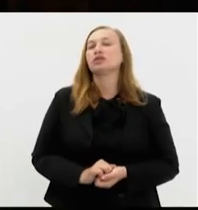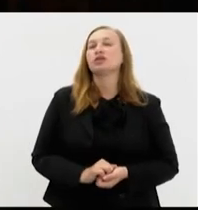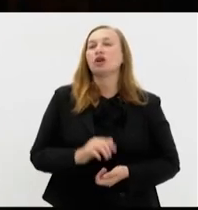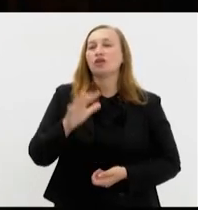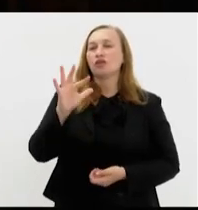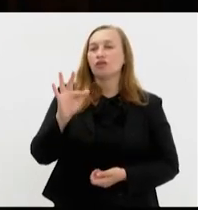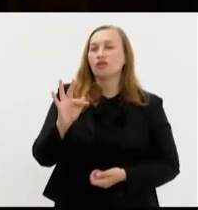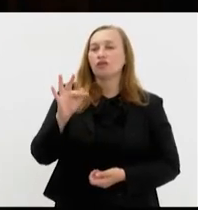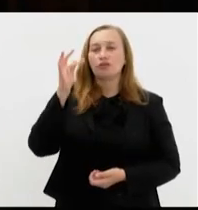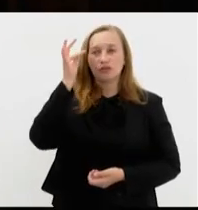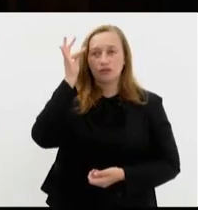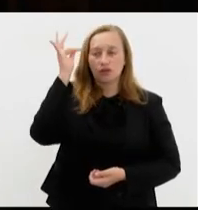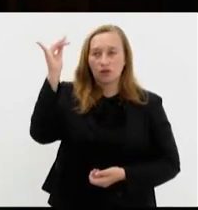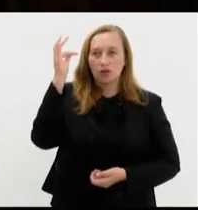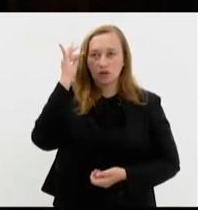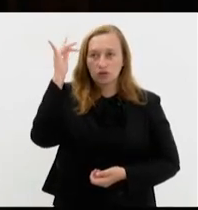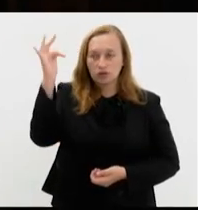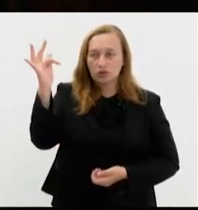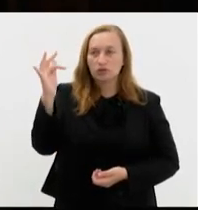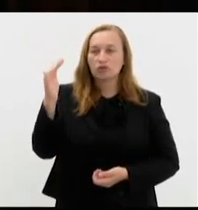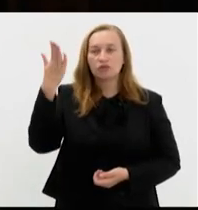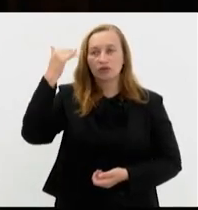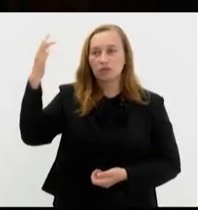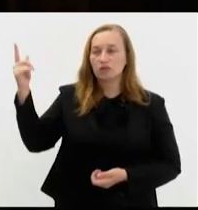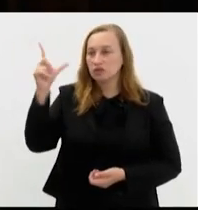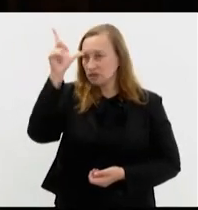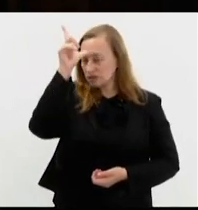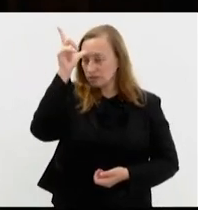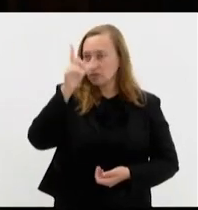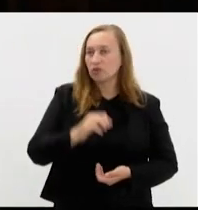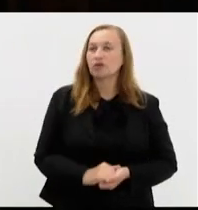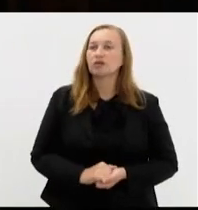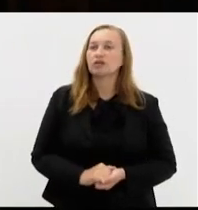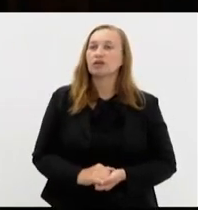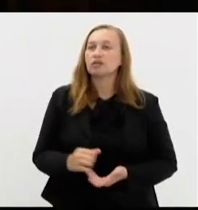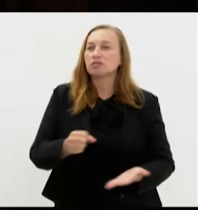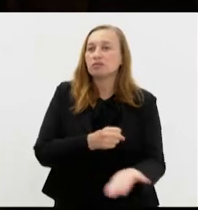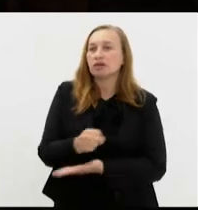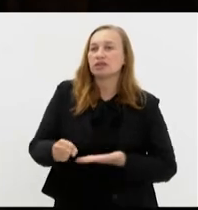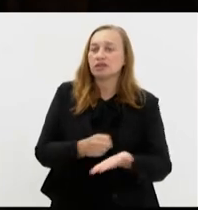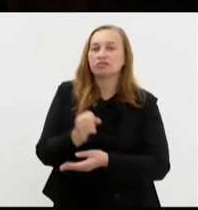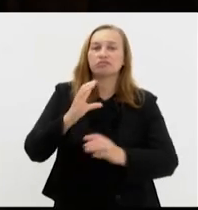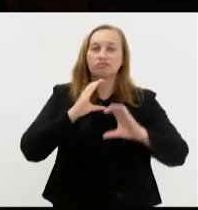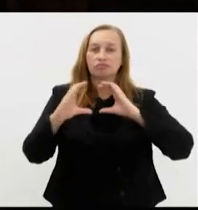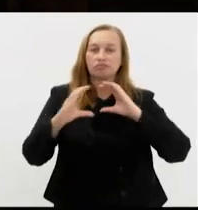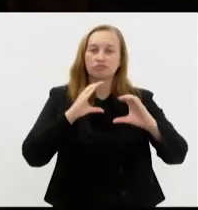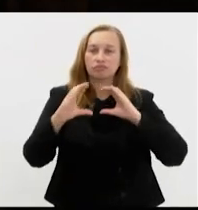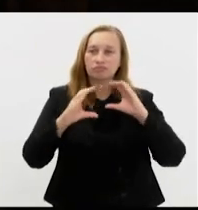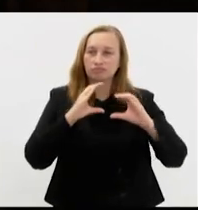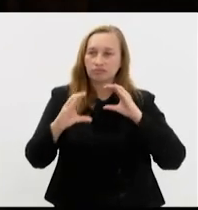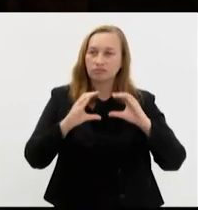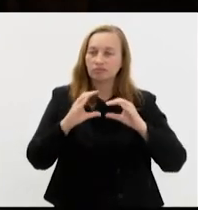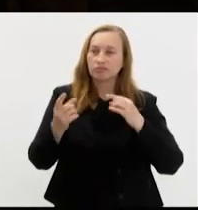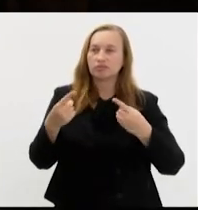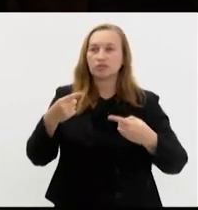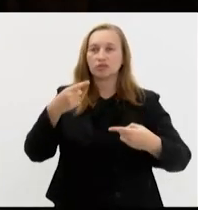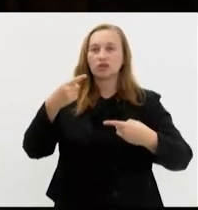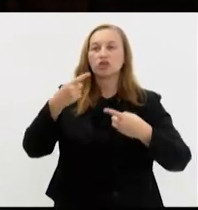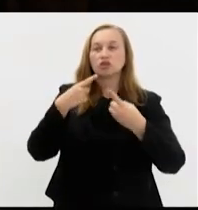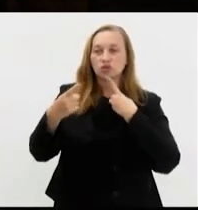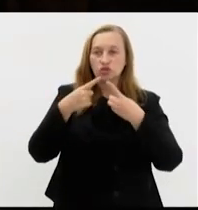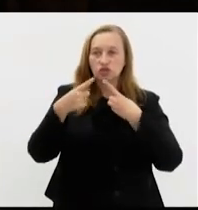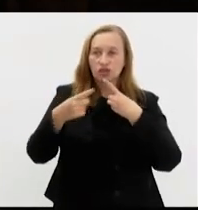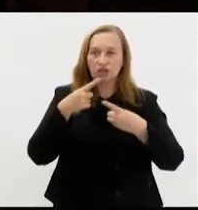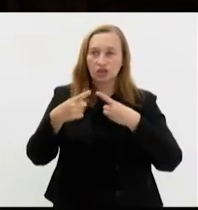filósofo alemão e que ele traz essa filosofia baseada na comunicação e no diálogo na